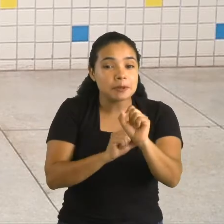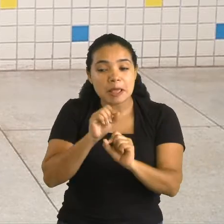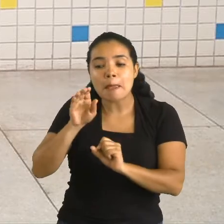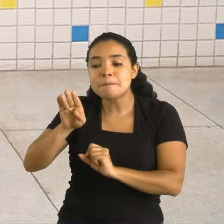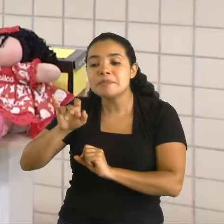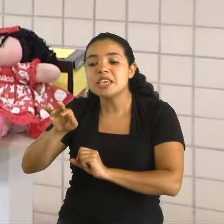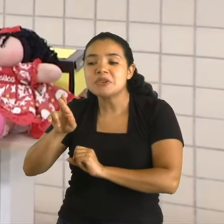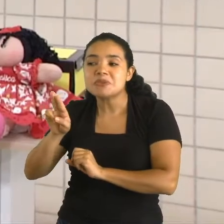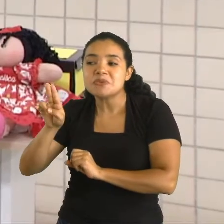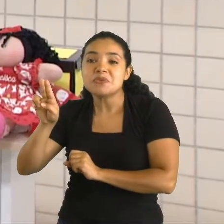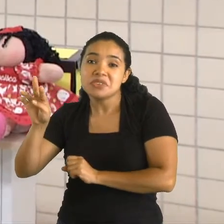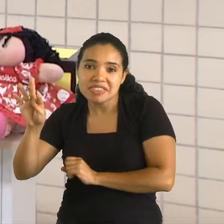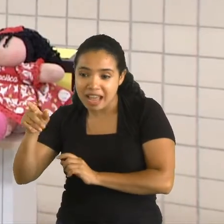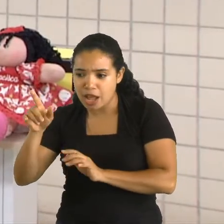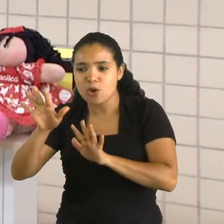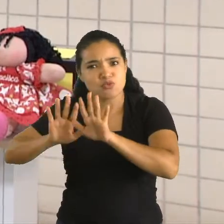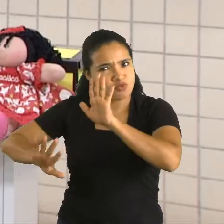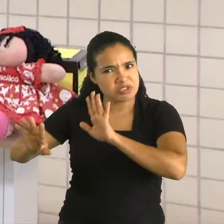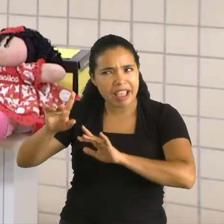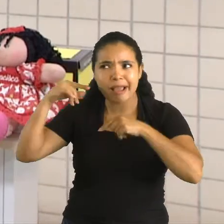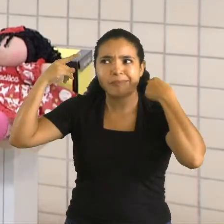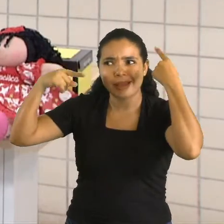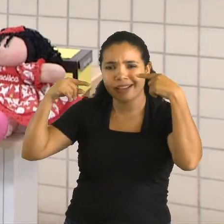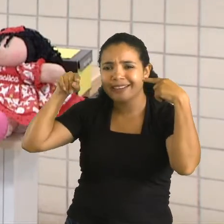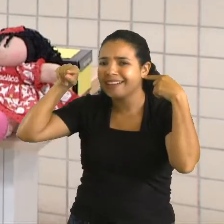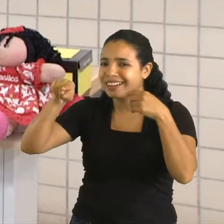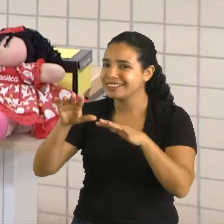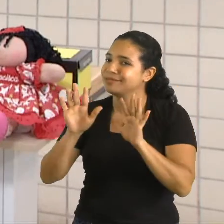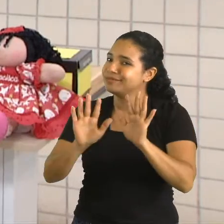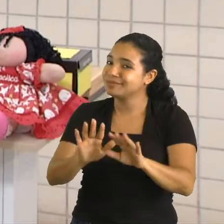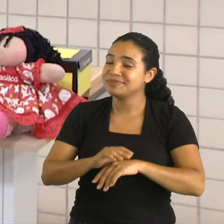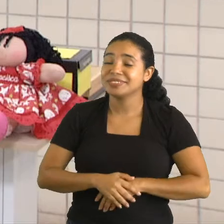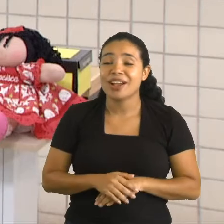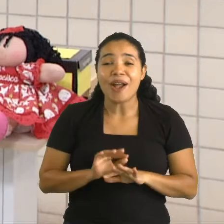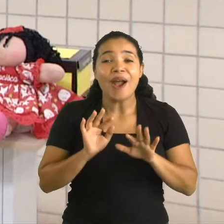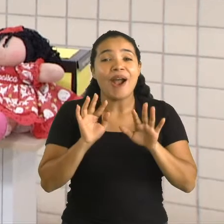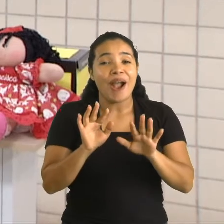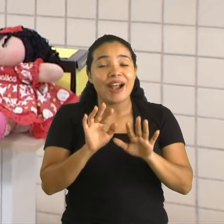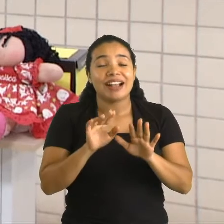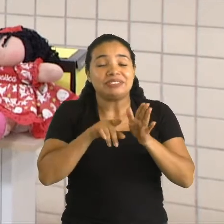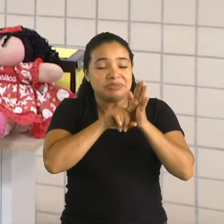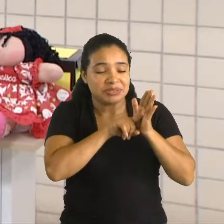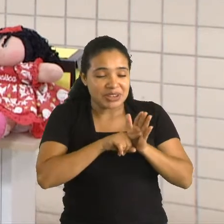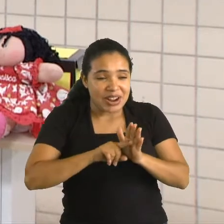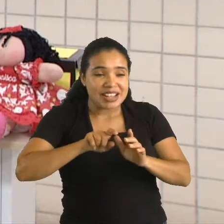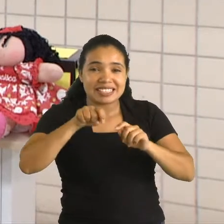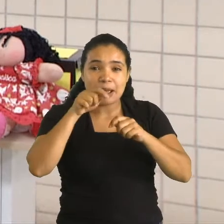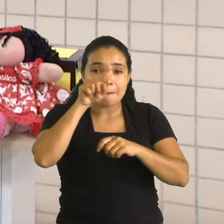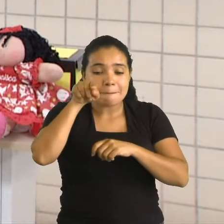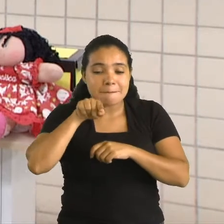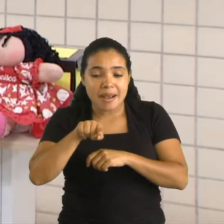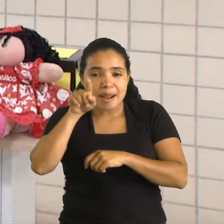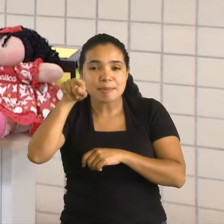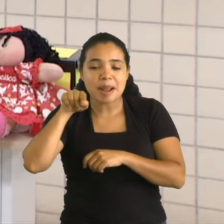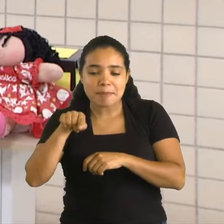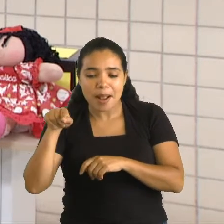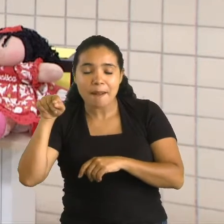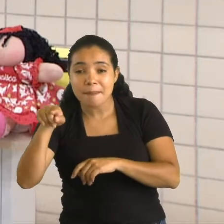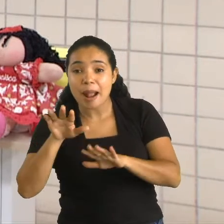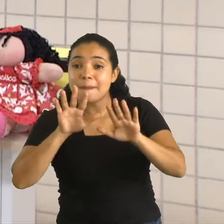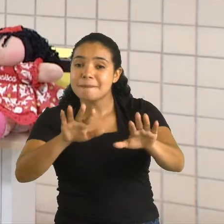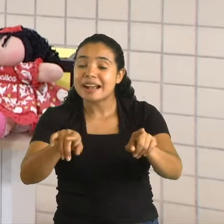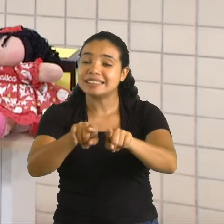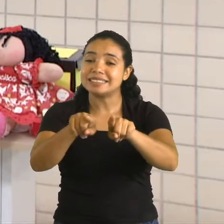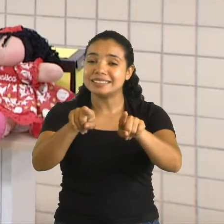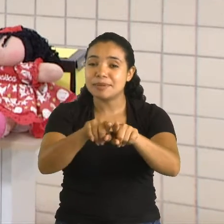certo? Então, olha só, e como eu falei, nós iríamos explorar principalmente os sinais de pontuação. Mas também daria